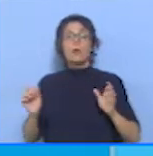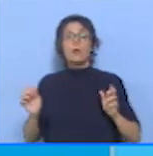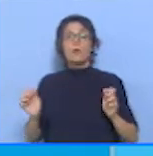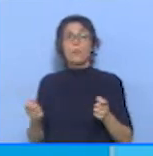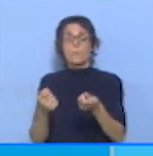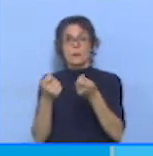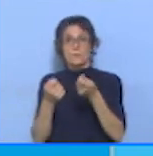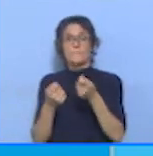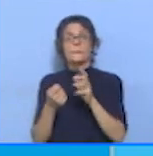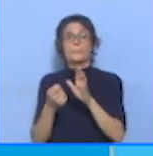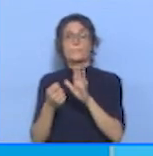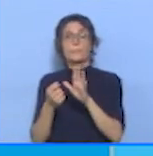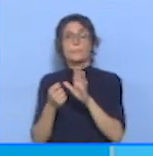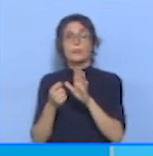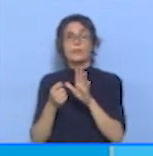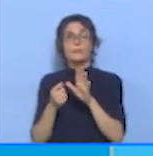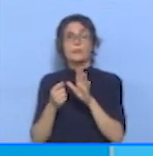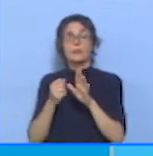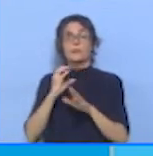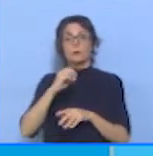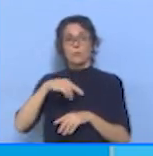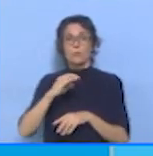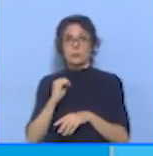católicas internacional, com o mote